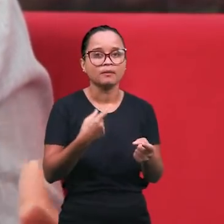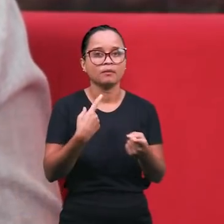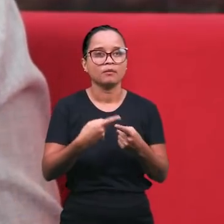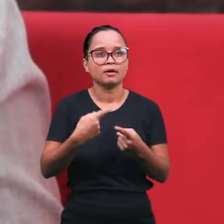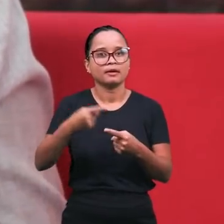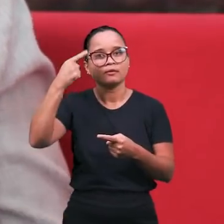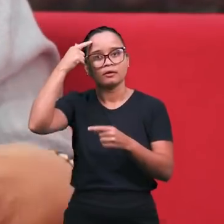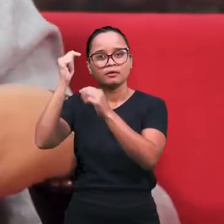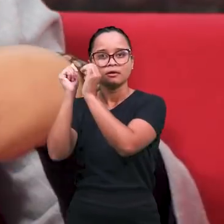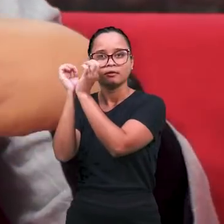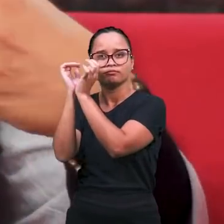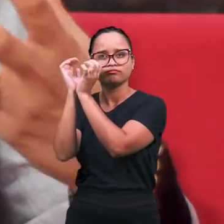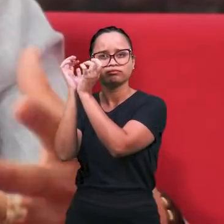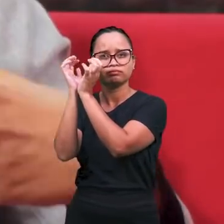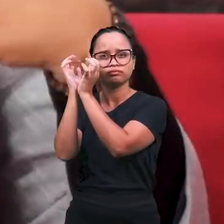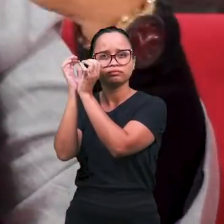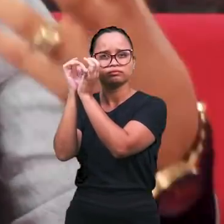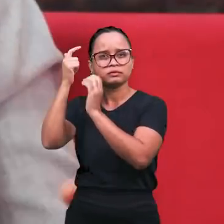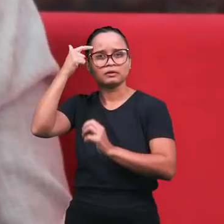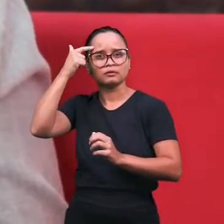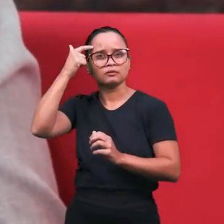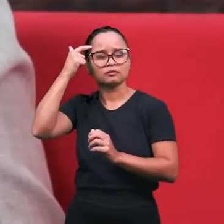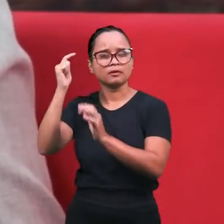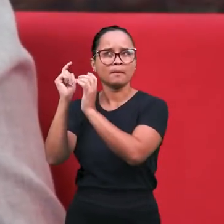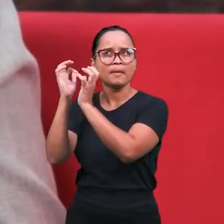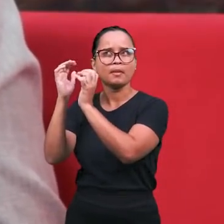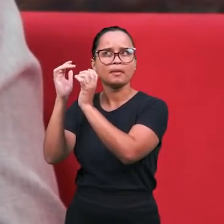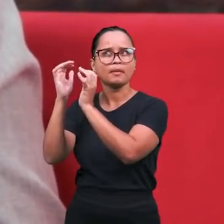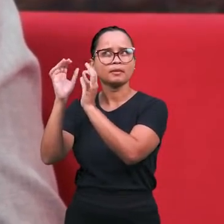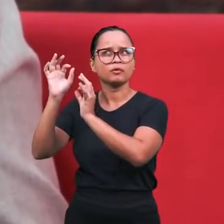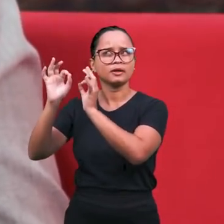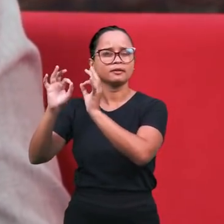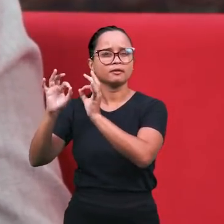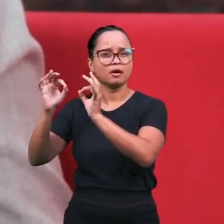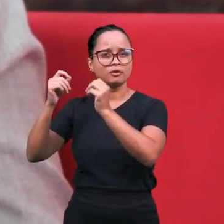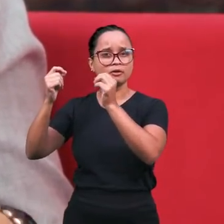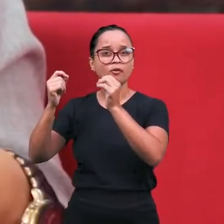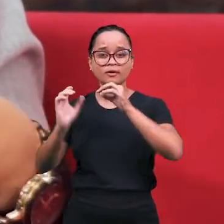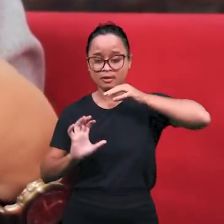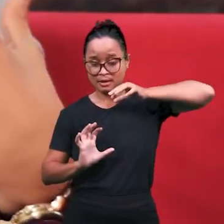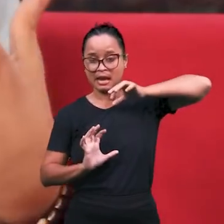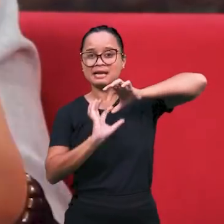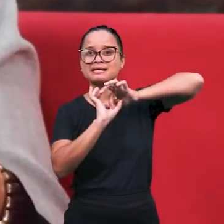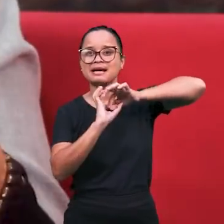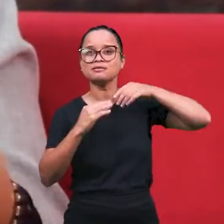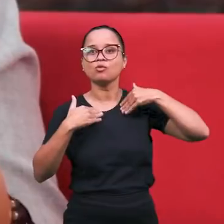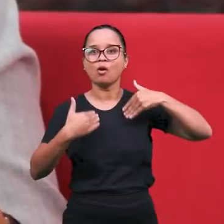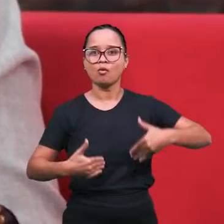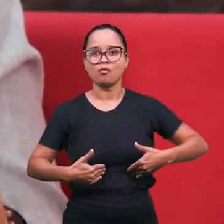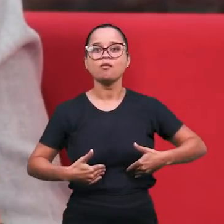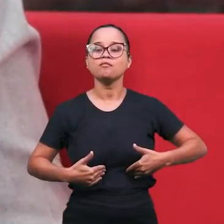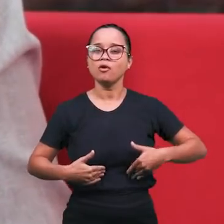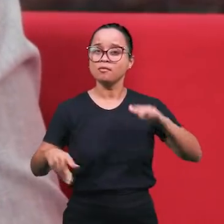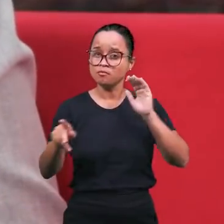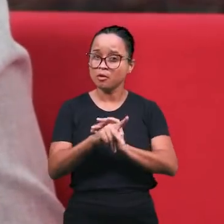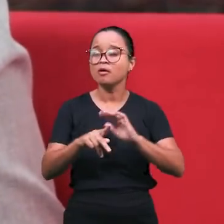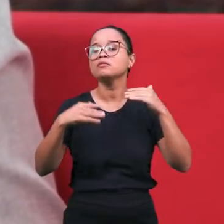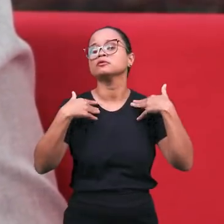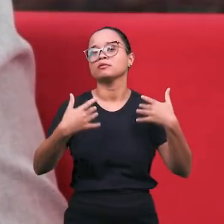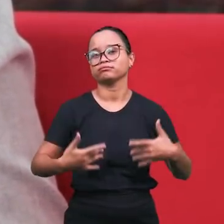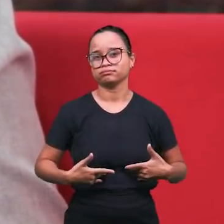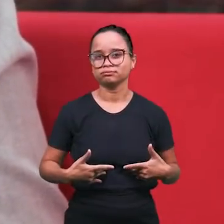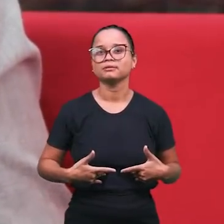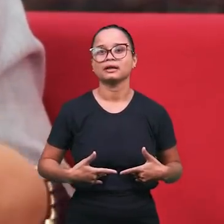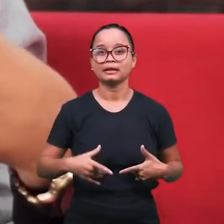os neurotransmissores, você tem a parte orgânica de como a sua saúde mental funciona. Então tá ligado, isso é uma coisa orgânica,